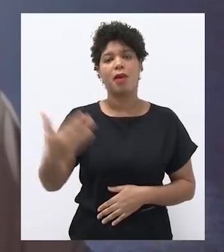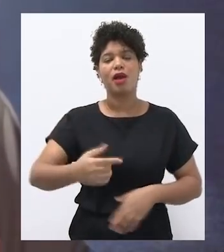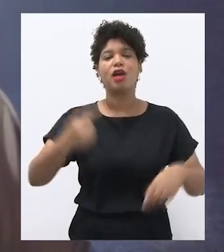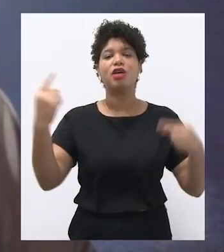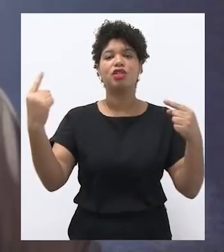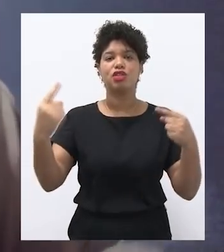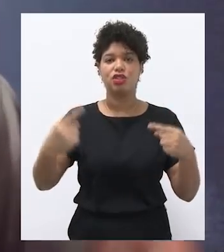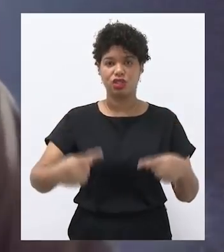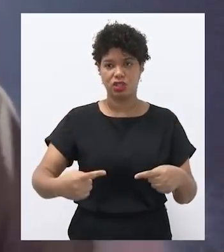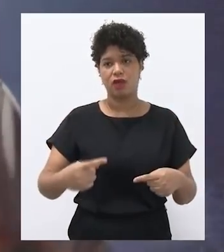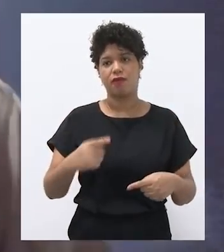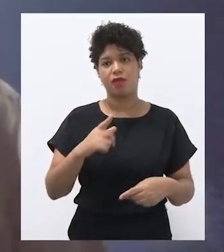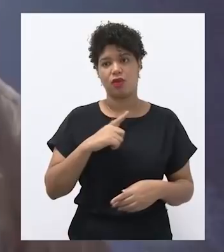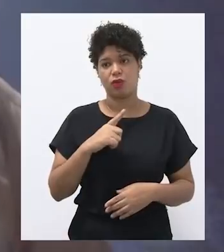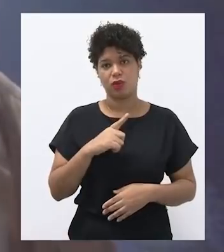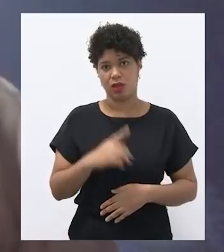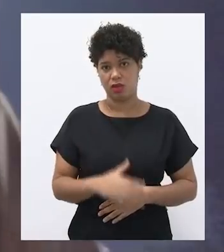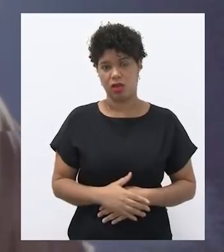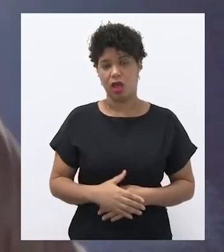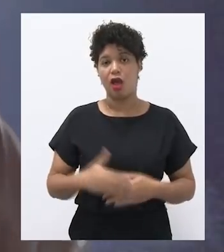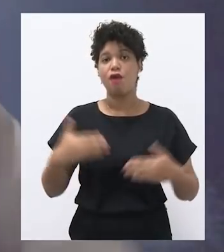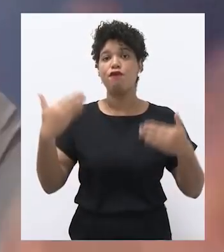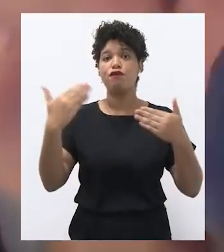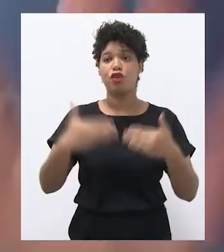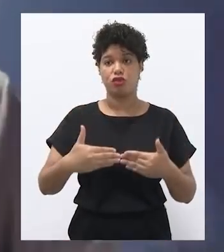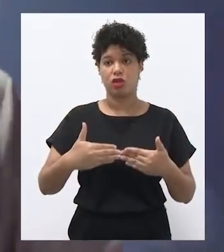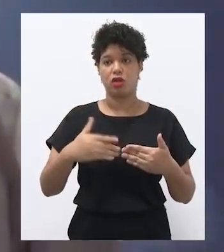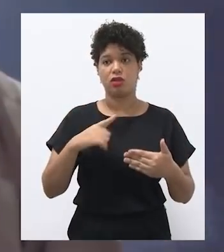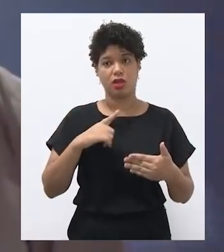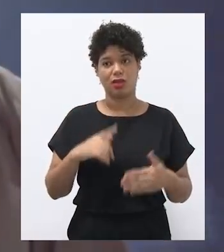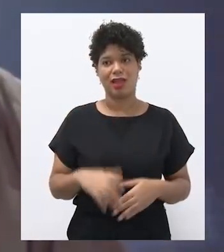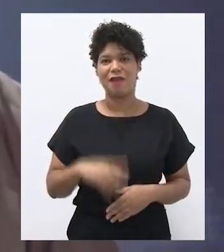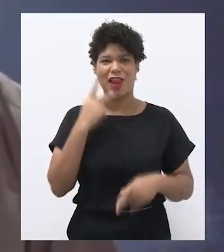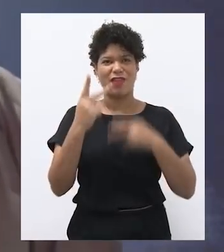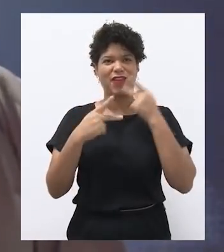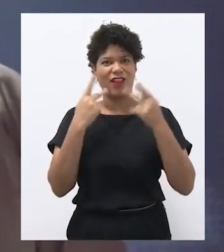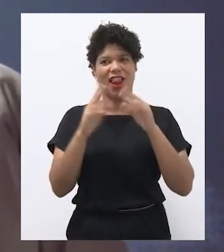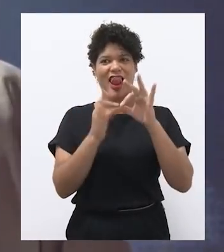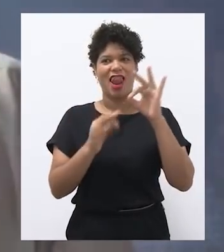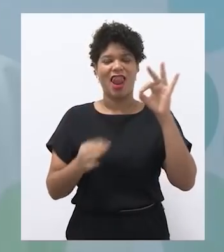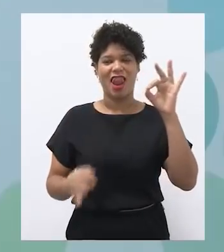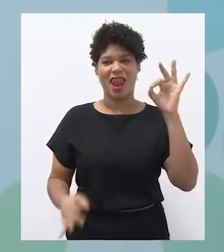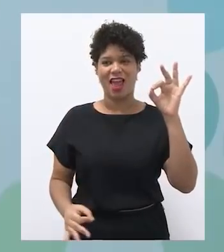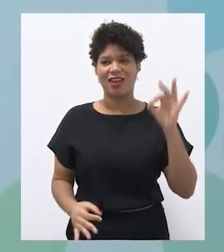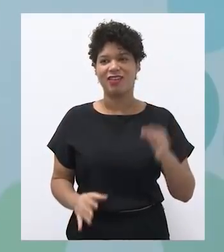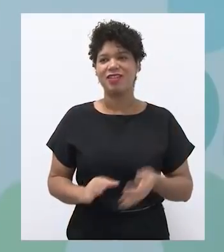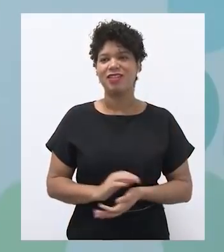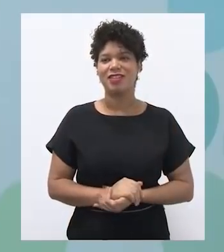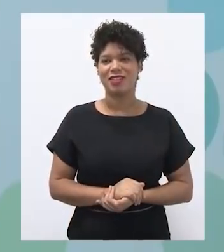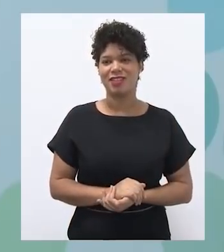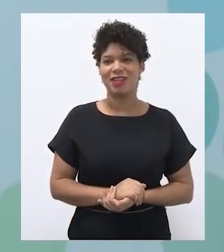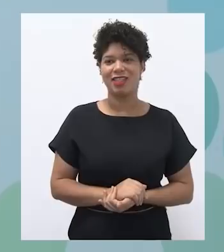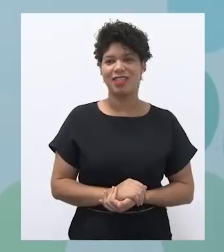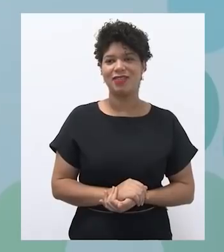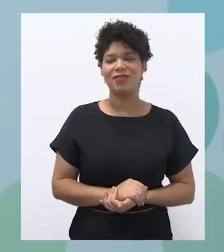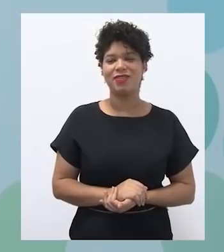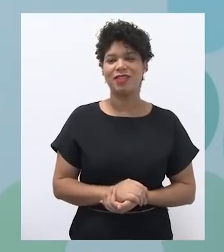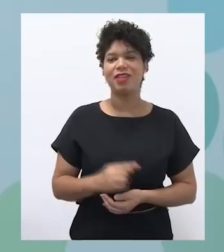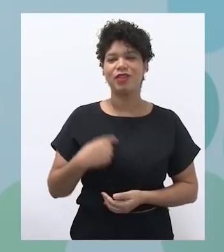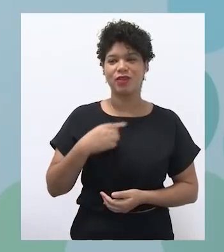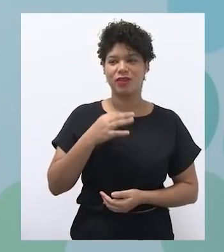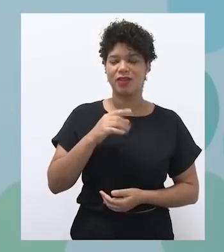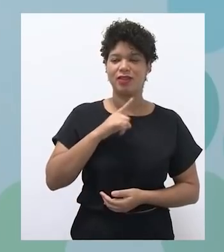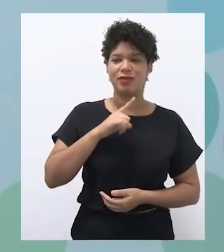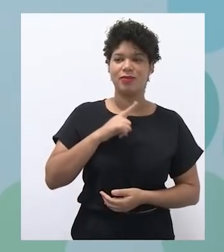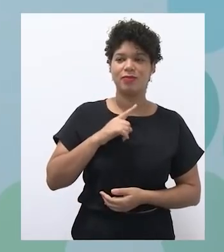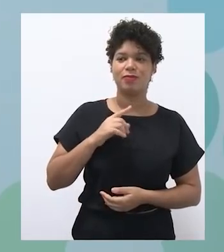a nossa próxima fronteira. Falei demais. Ô, Carlos, aqui a gente tem várias manifestações aqui no